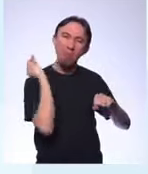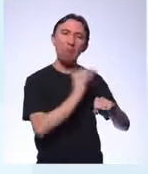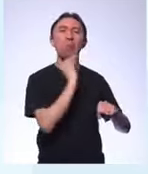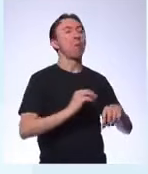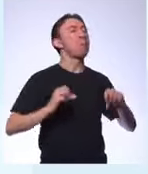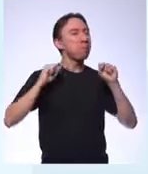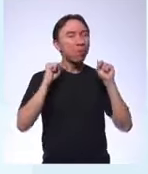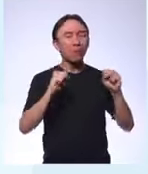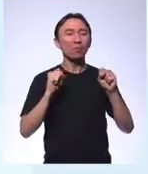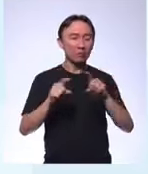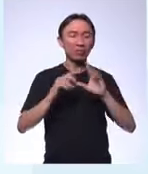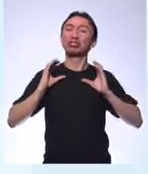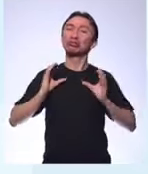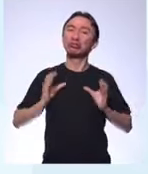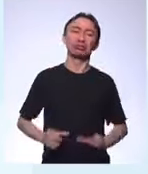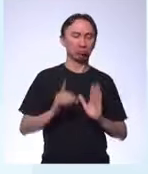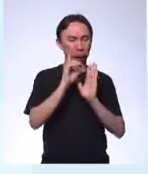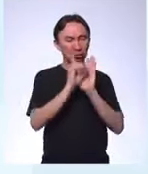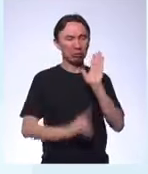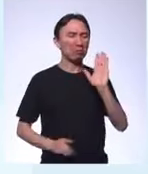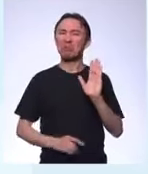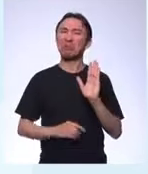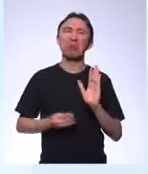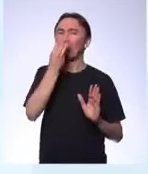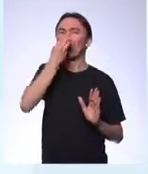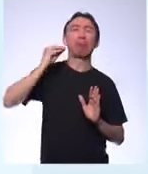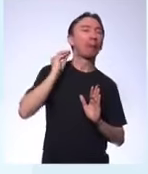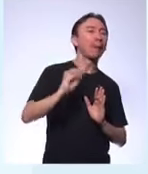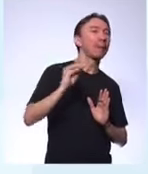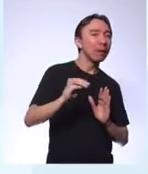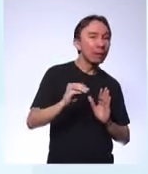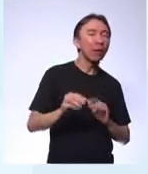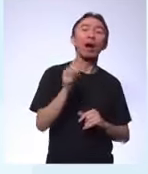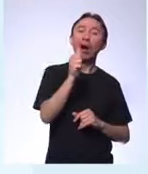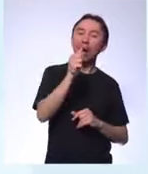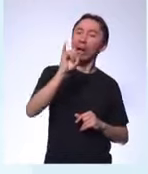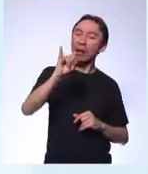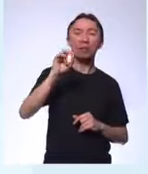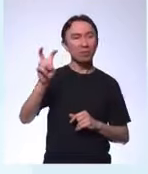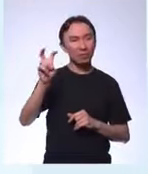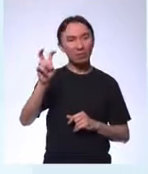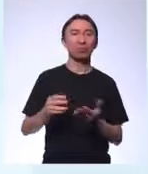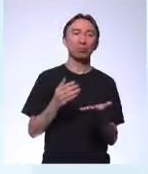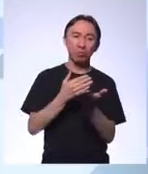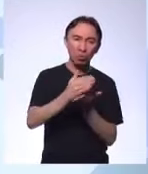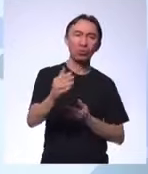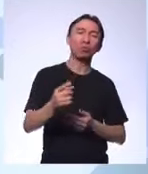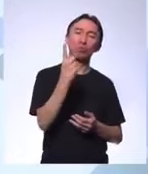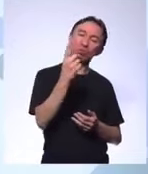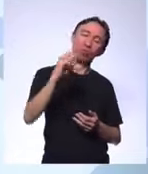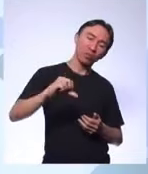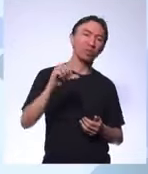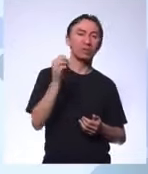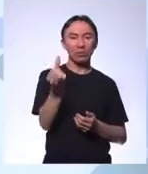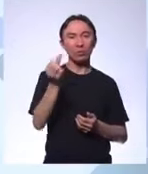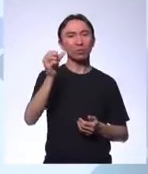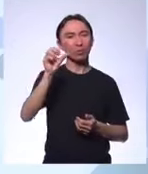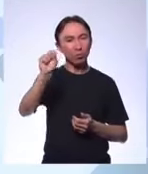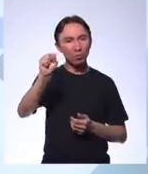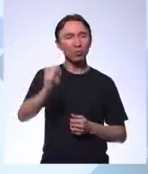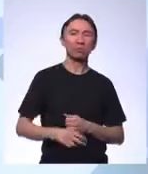ferir os direitos civis aí com o AI-5. Então, isso ocorreu a partir de 1968, responderam